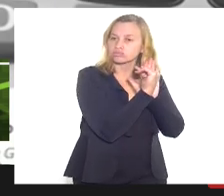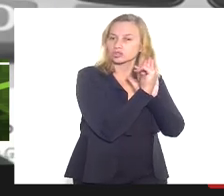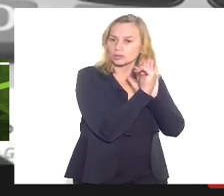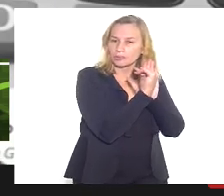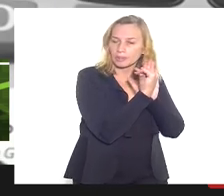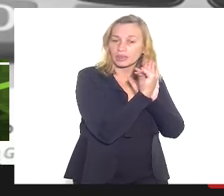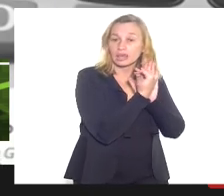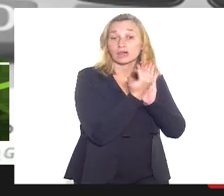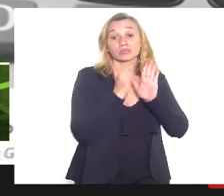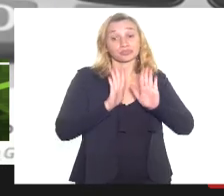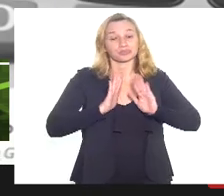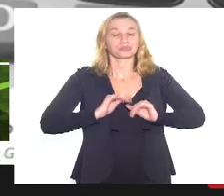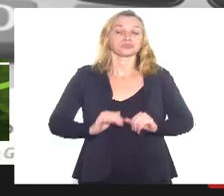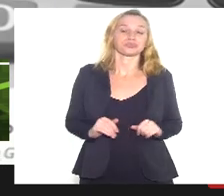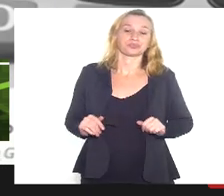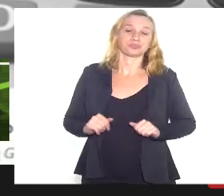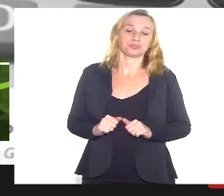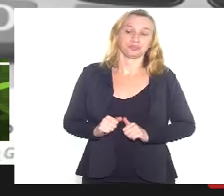sendo que